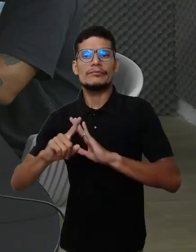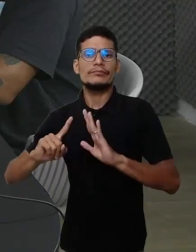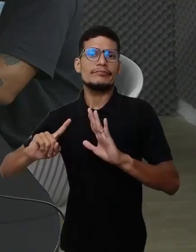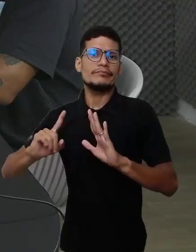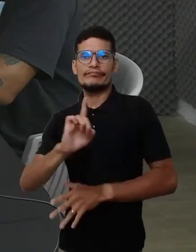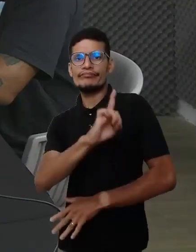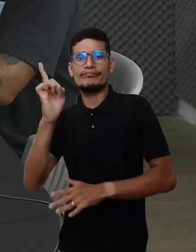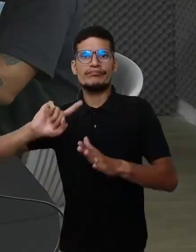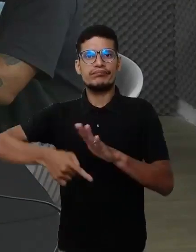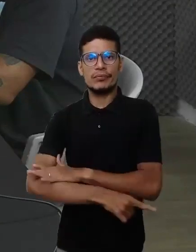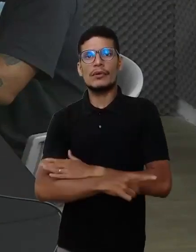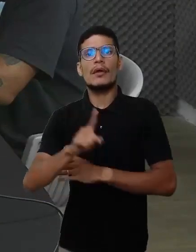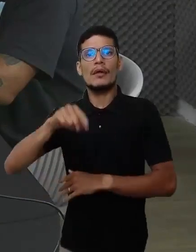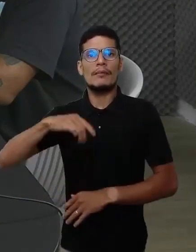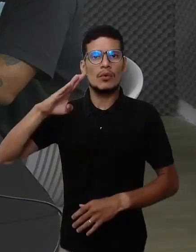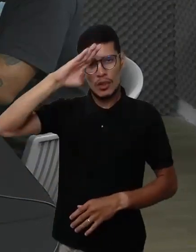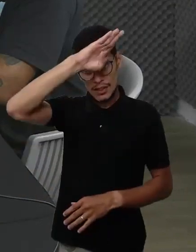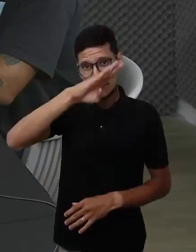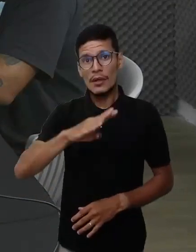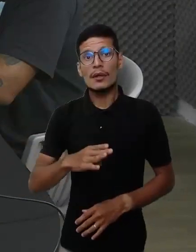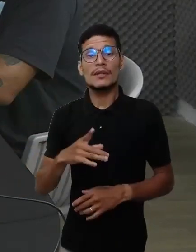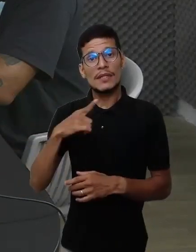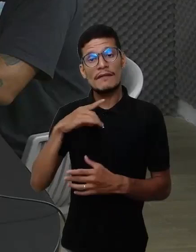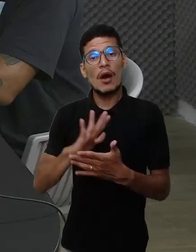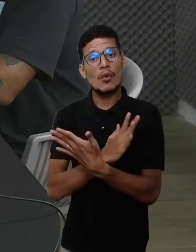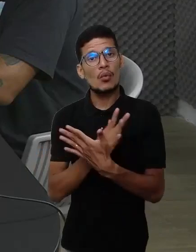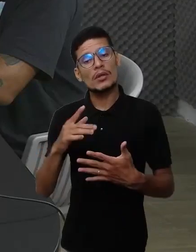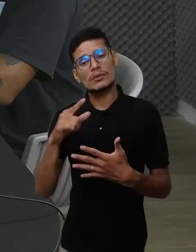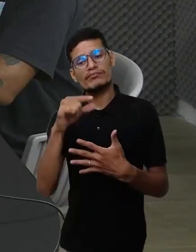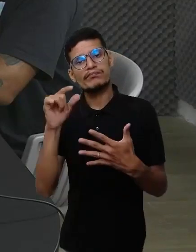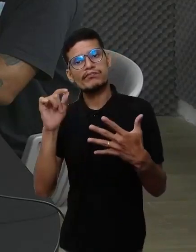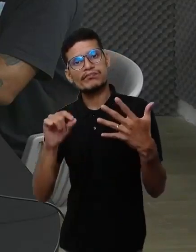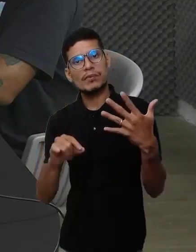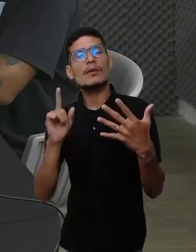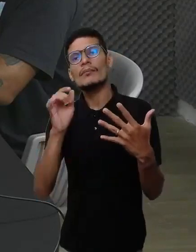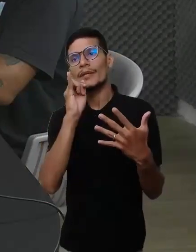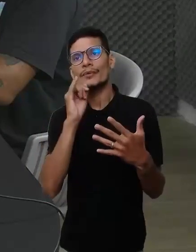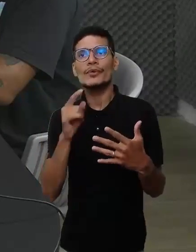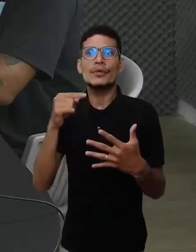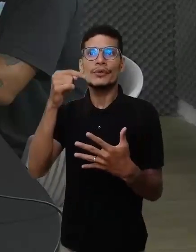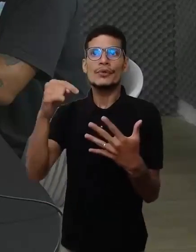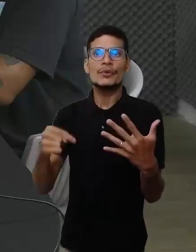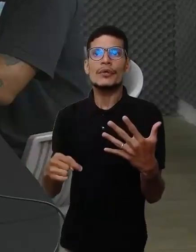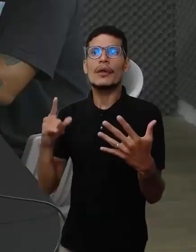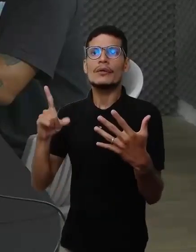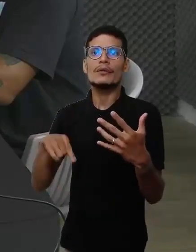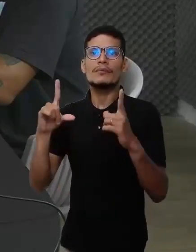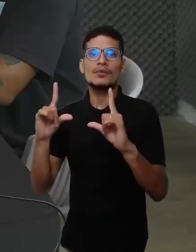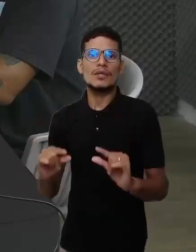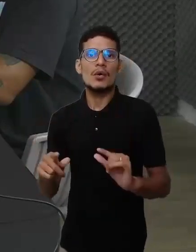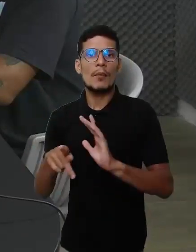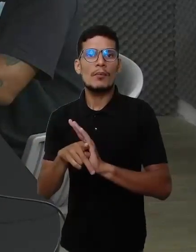percebe que foram adotadas medidas, entre elas, por exemplo, a diminuição que pretende o fim das câmeras